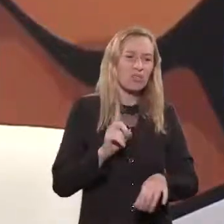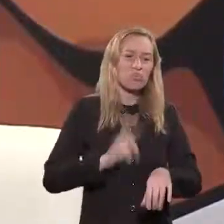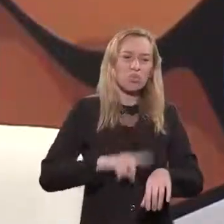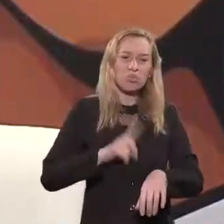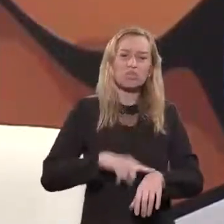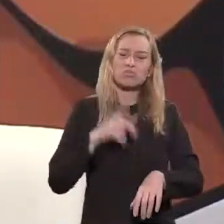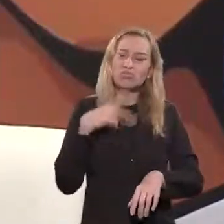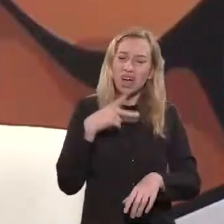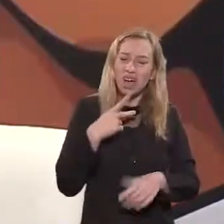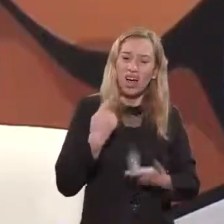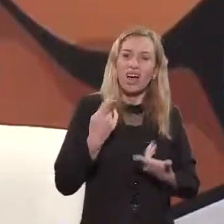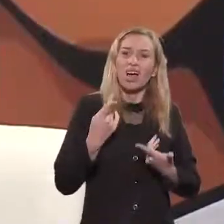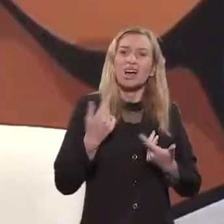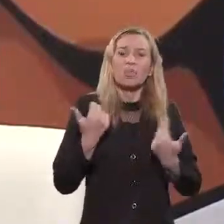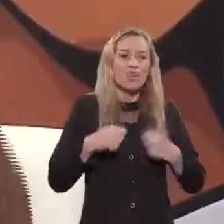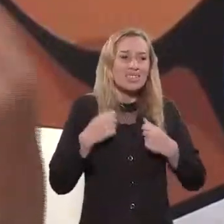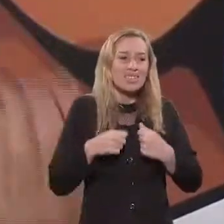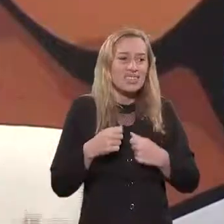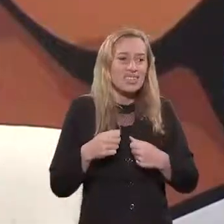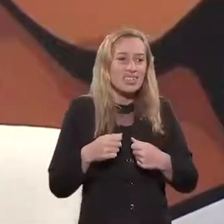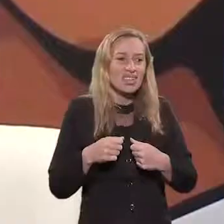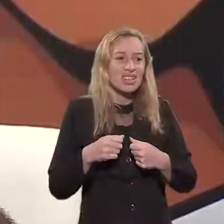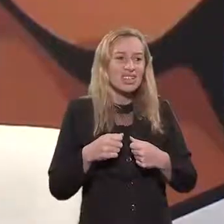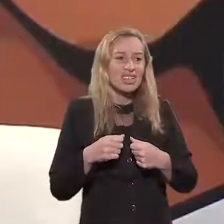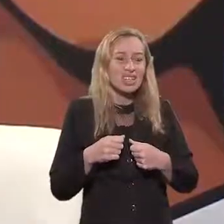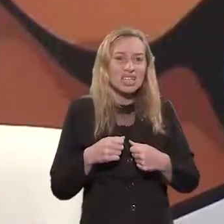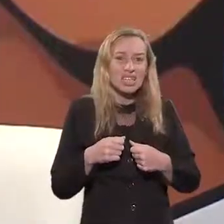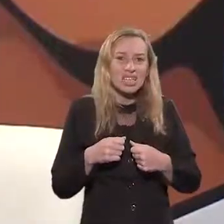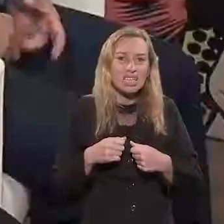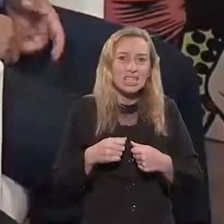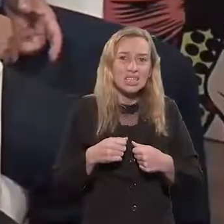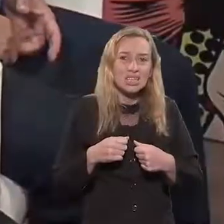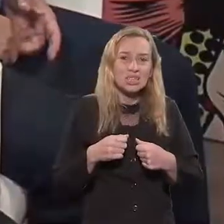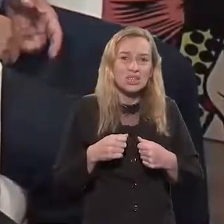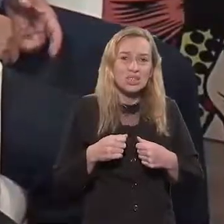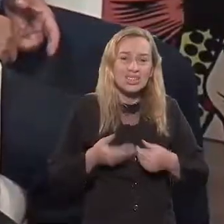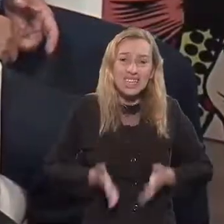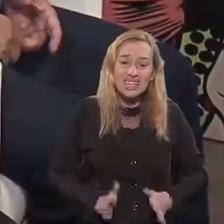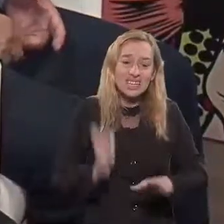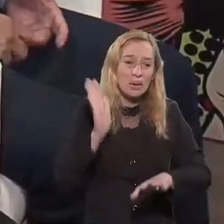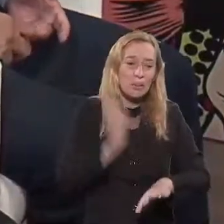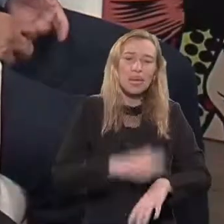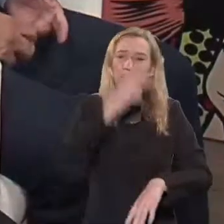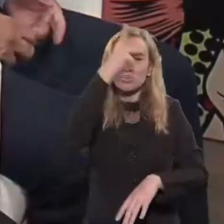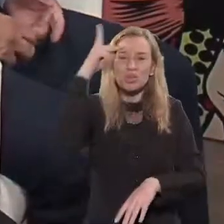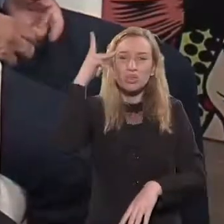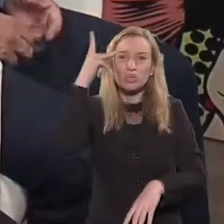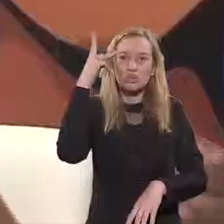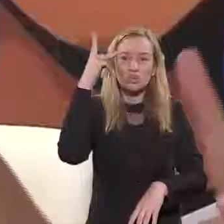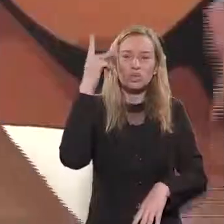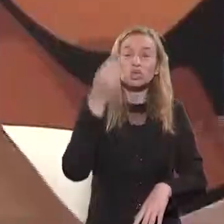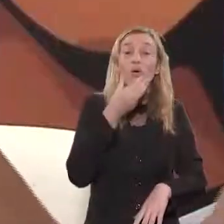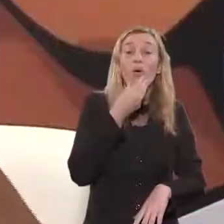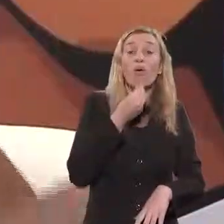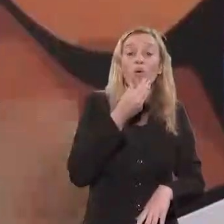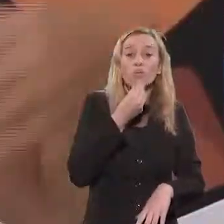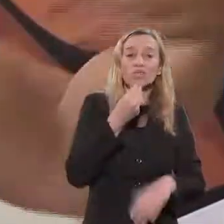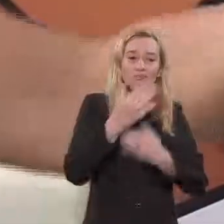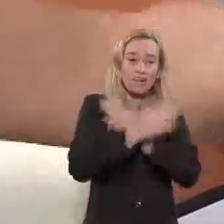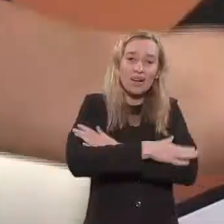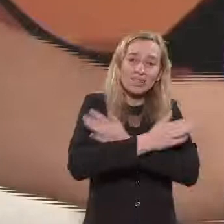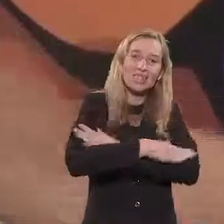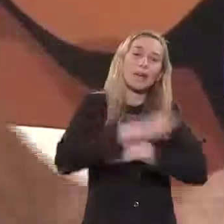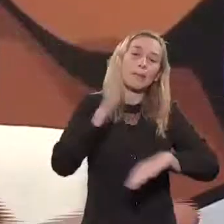momento até mesmo da gente falar. E precisa nascer realmente novas masculinidades para poder abraçar. Porque